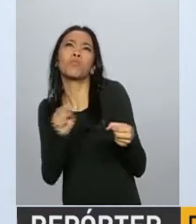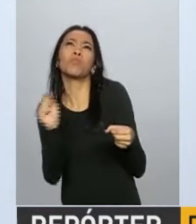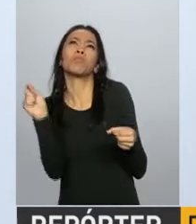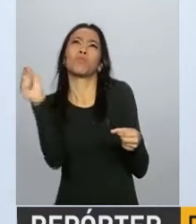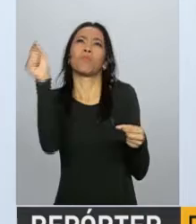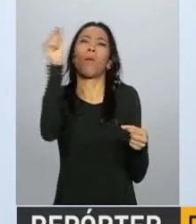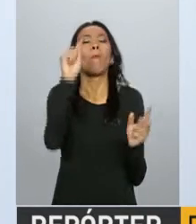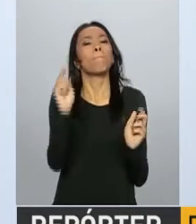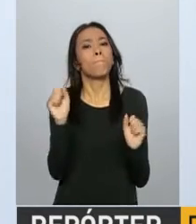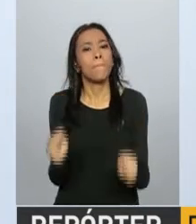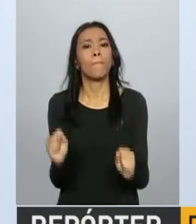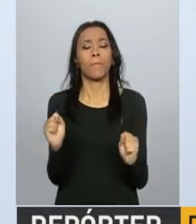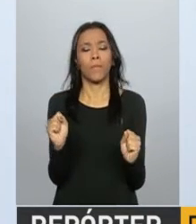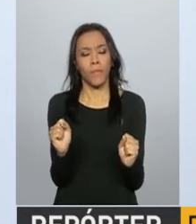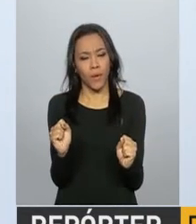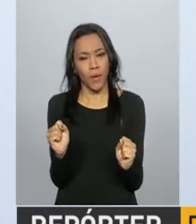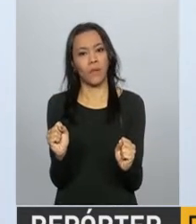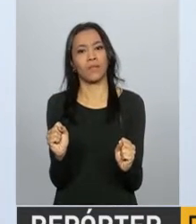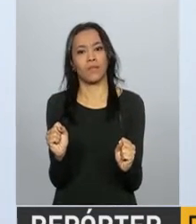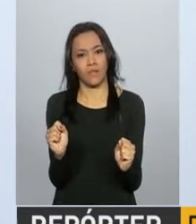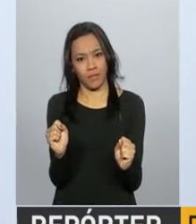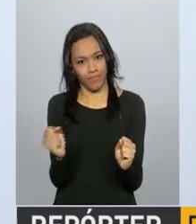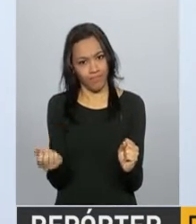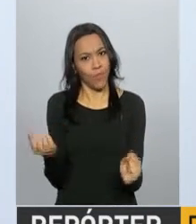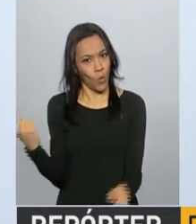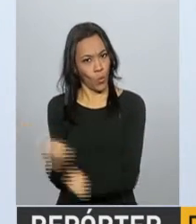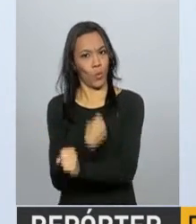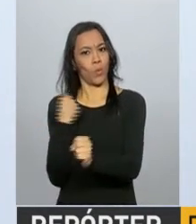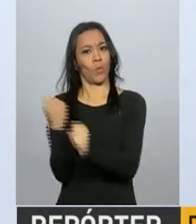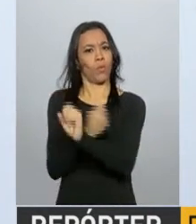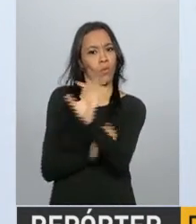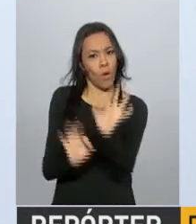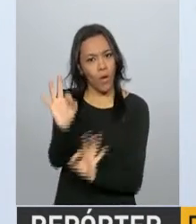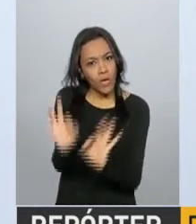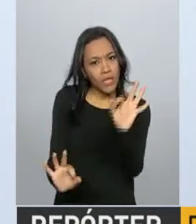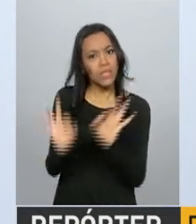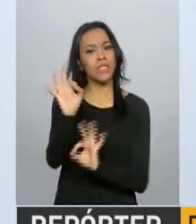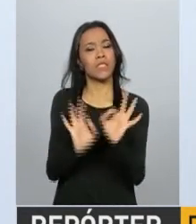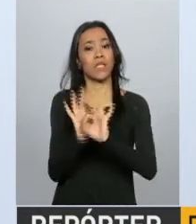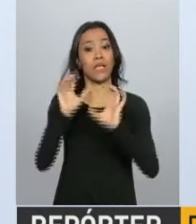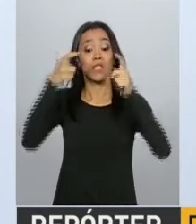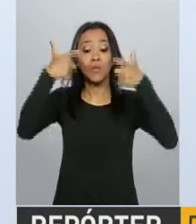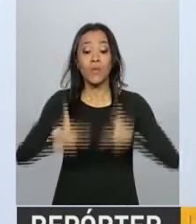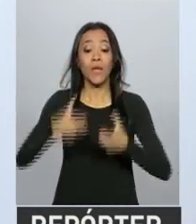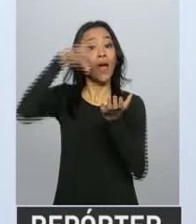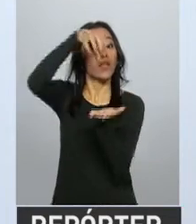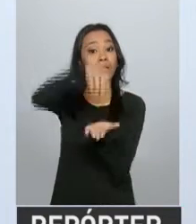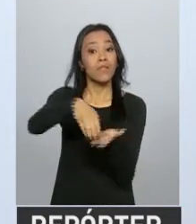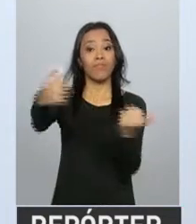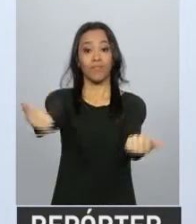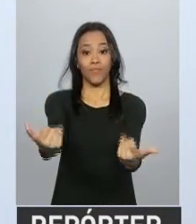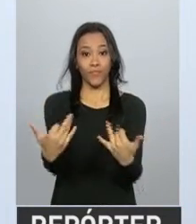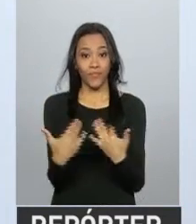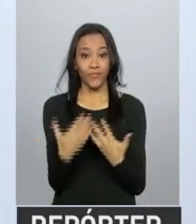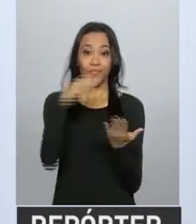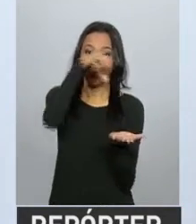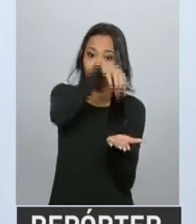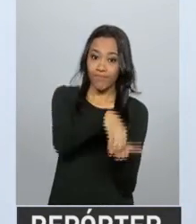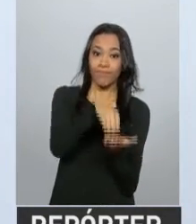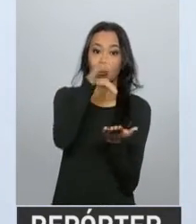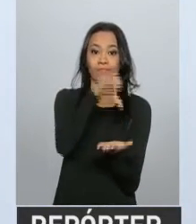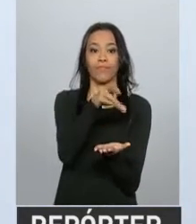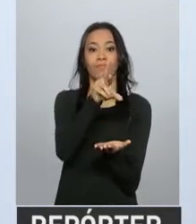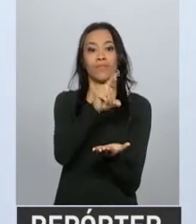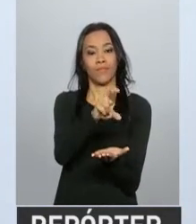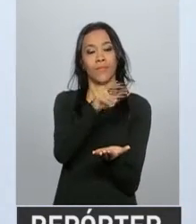construir esses esses equipamentos essas unidades públicas né cras e creas para